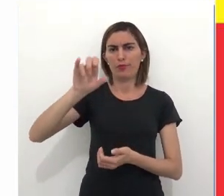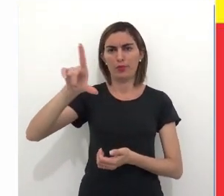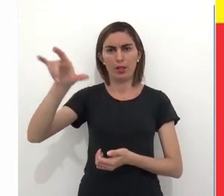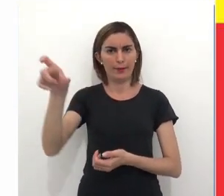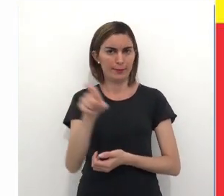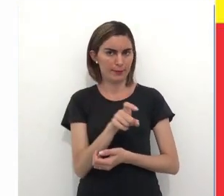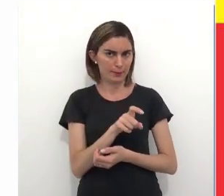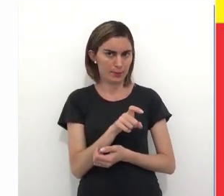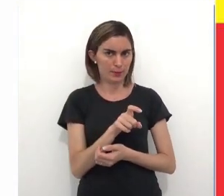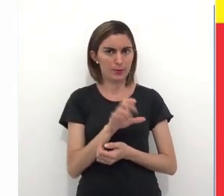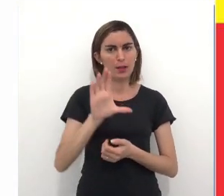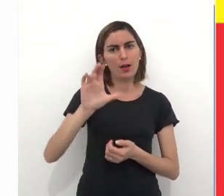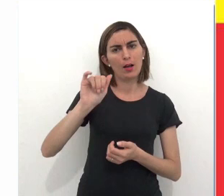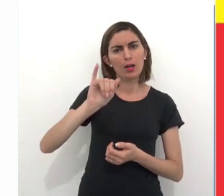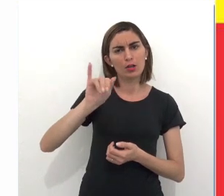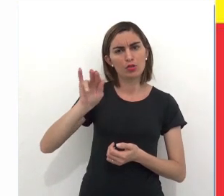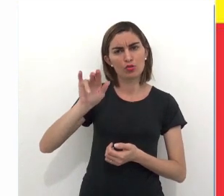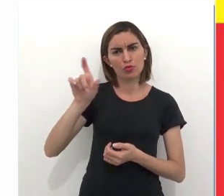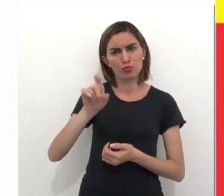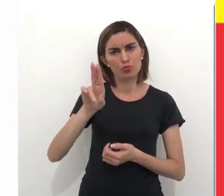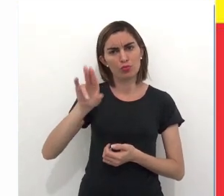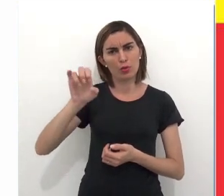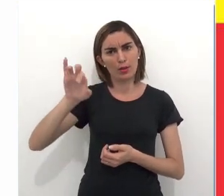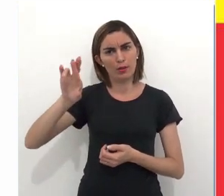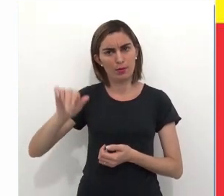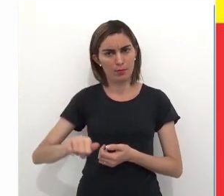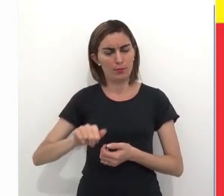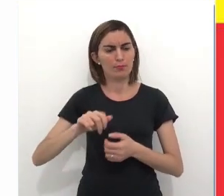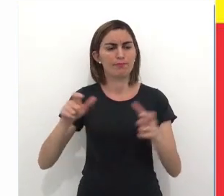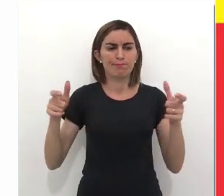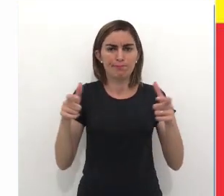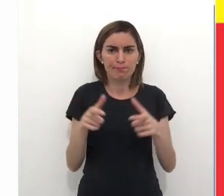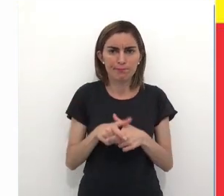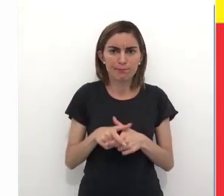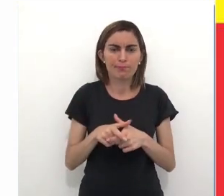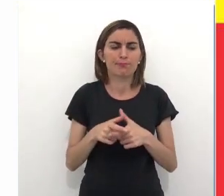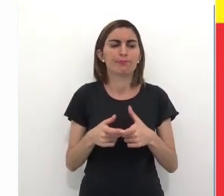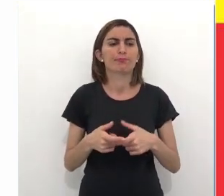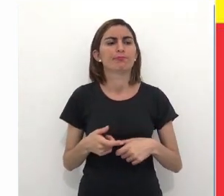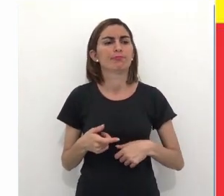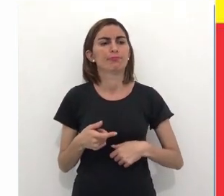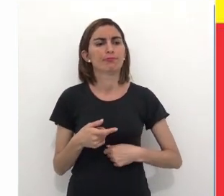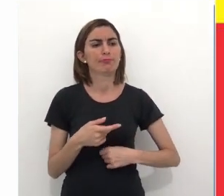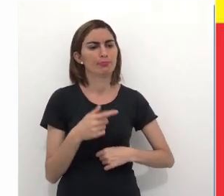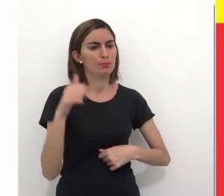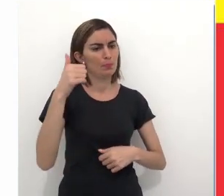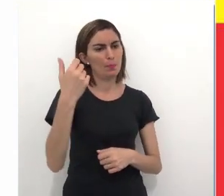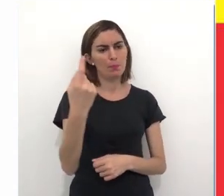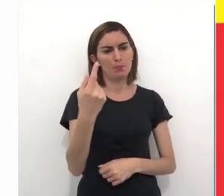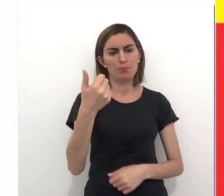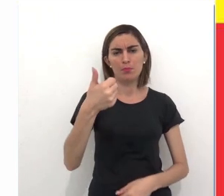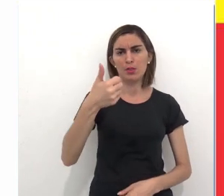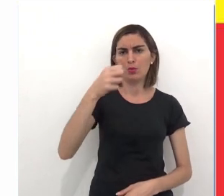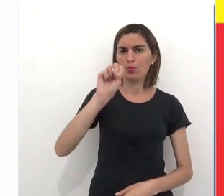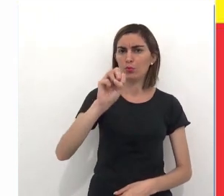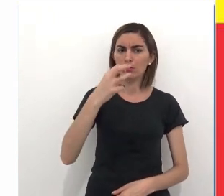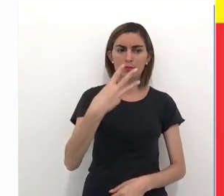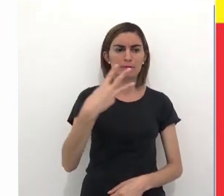São Félix, em Cachoeira, com pequena recidiva